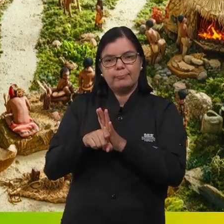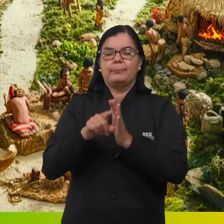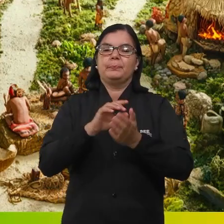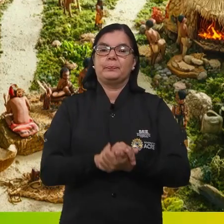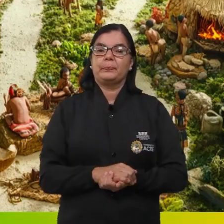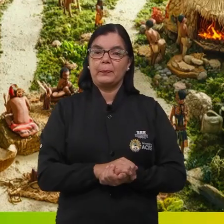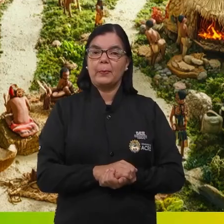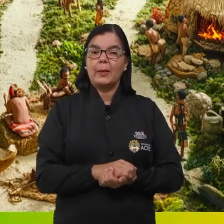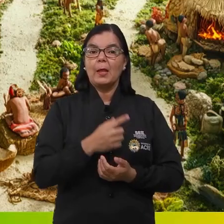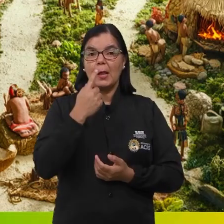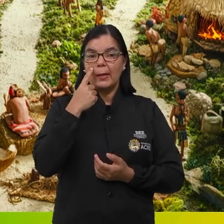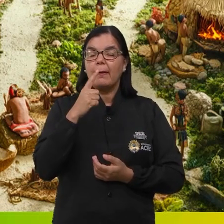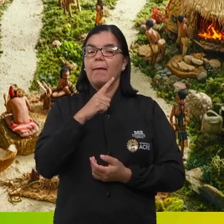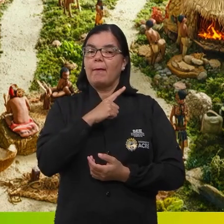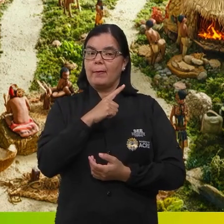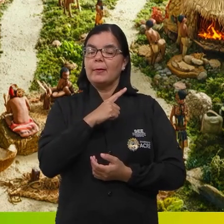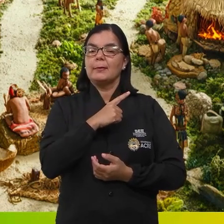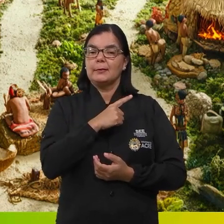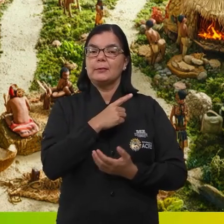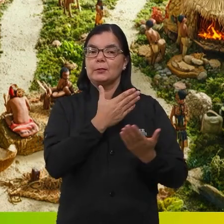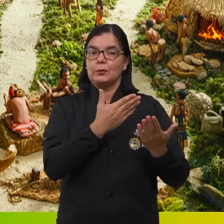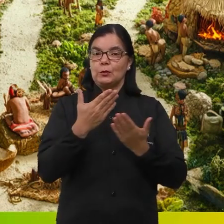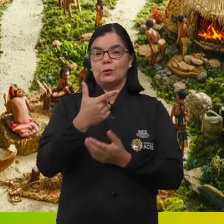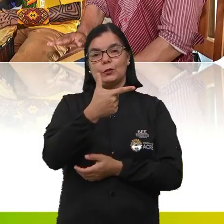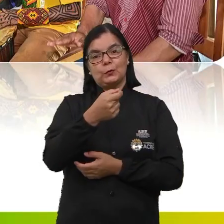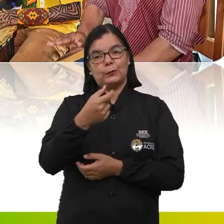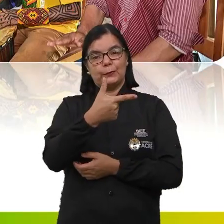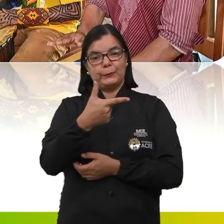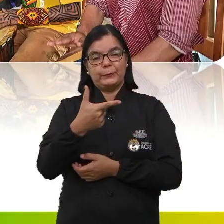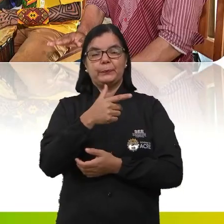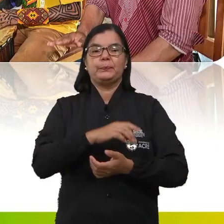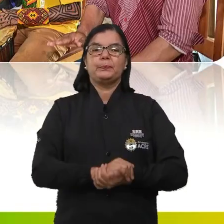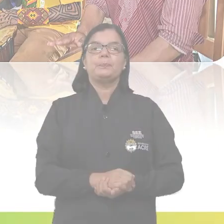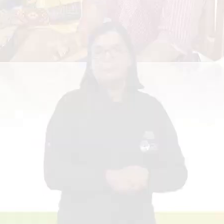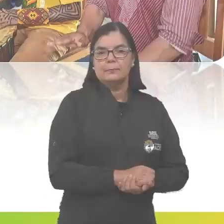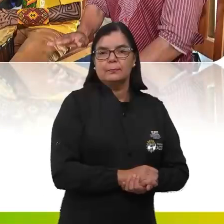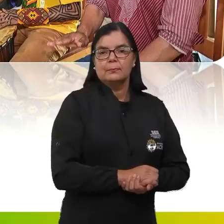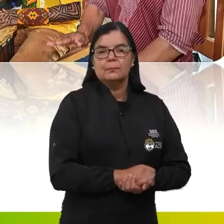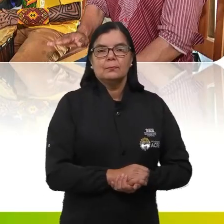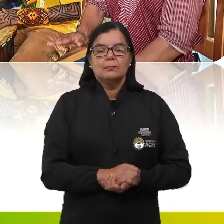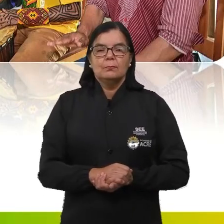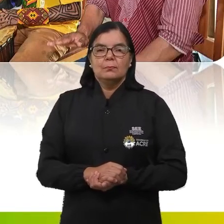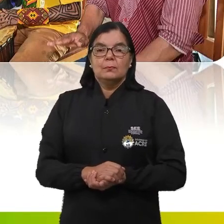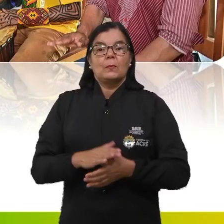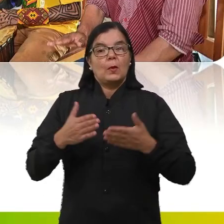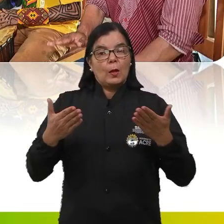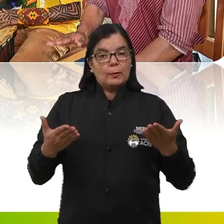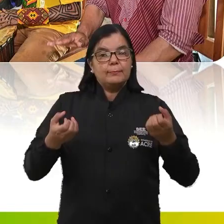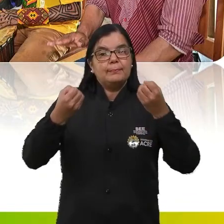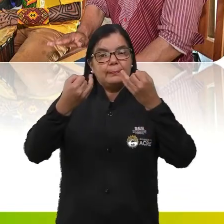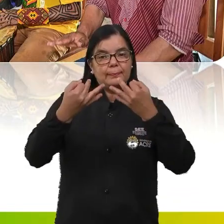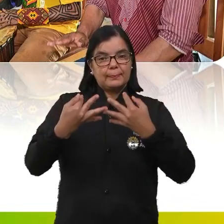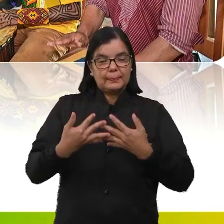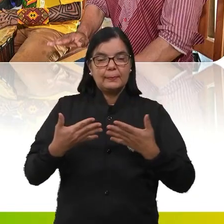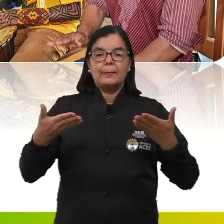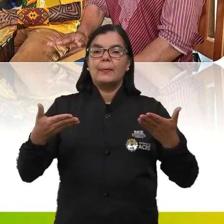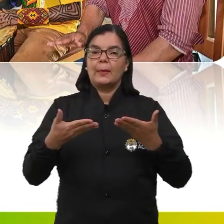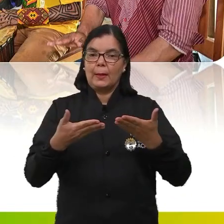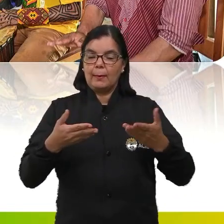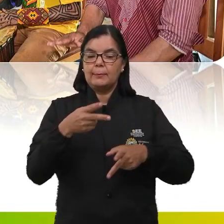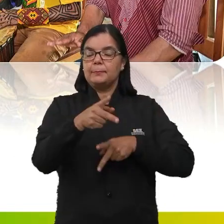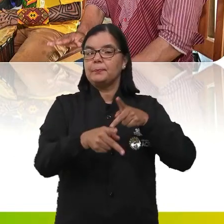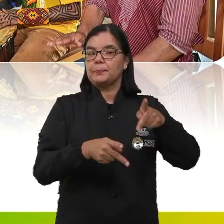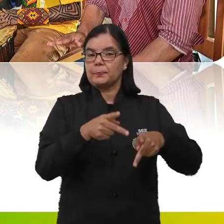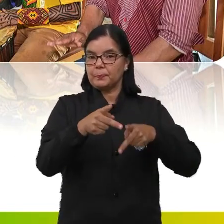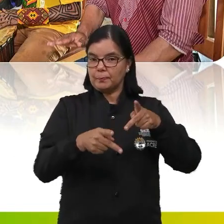E o último que a gente tem é esse de 2022. Então, nós vamos falar agora dos